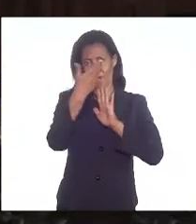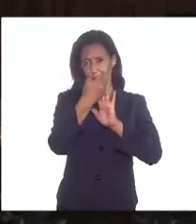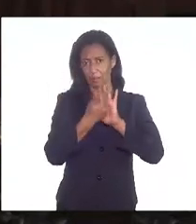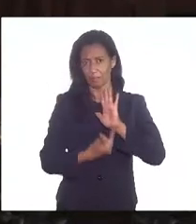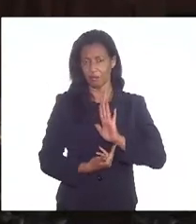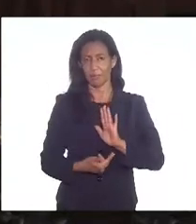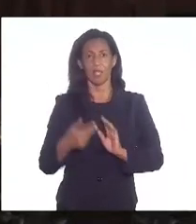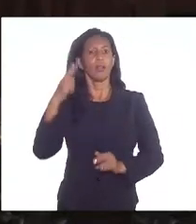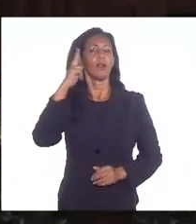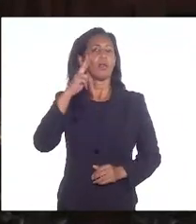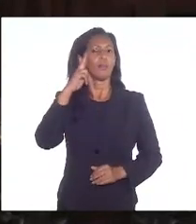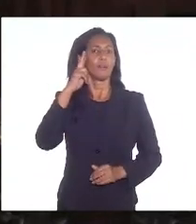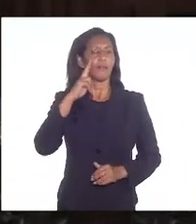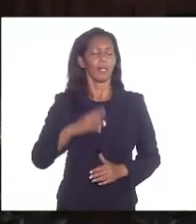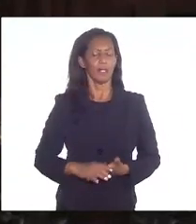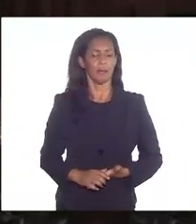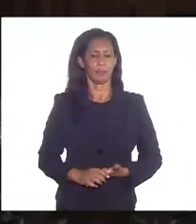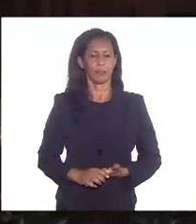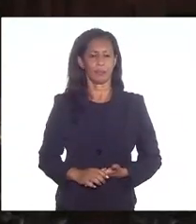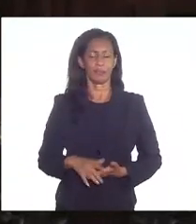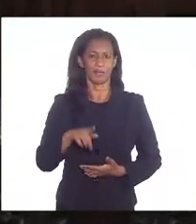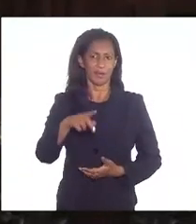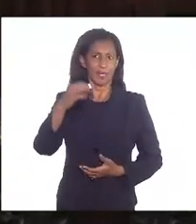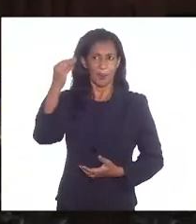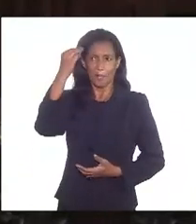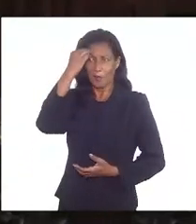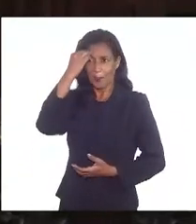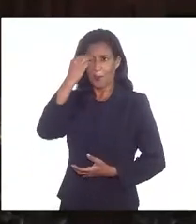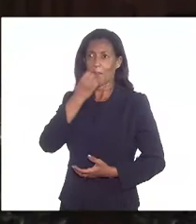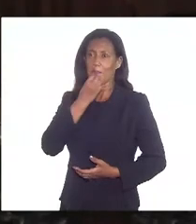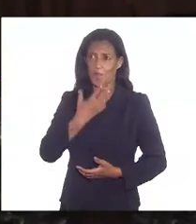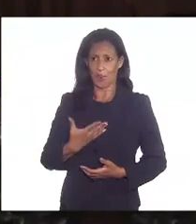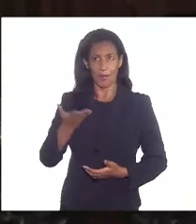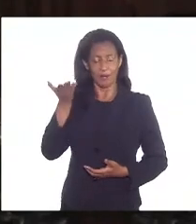lembrar, Vossa Excelência tem uma memória muito boa,